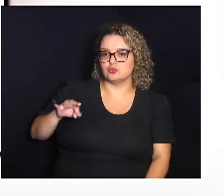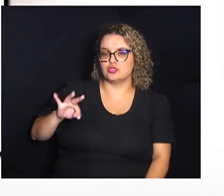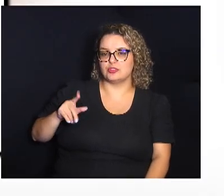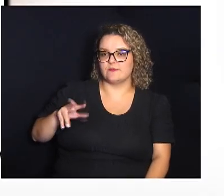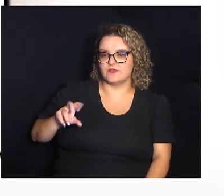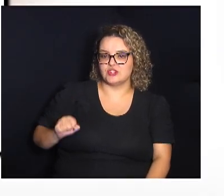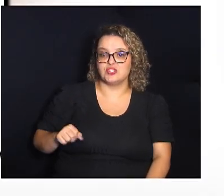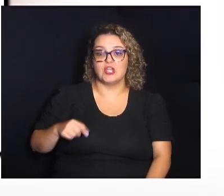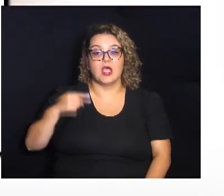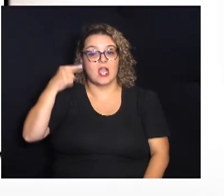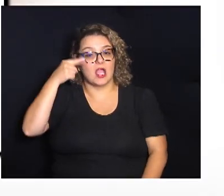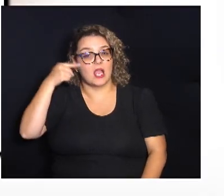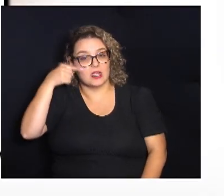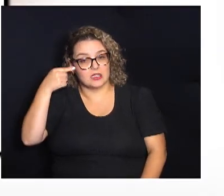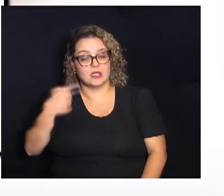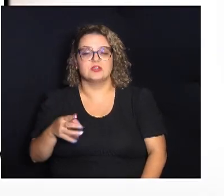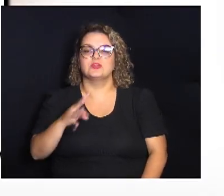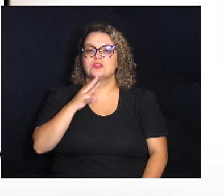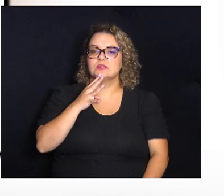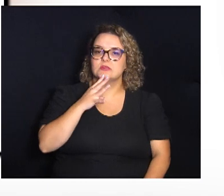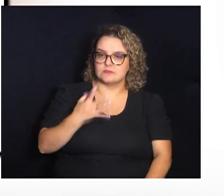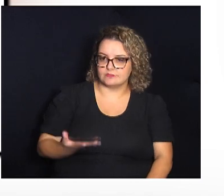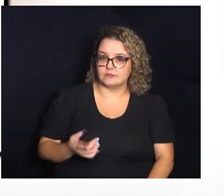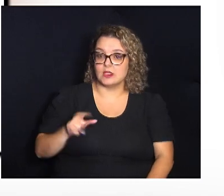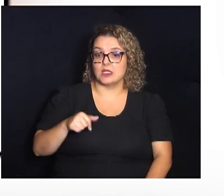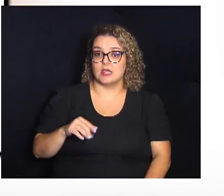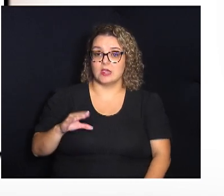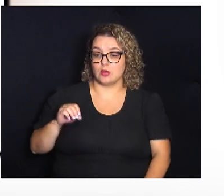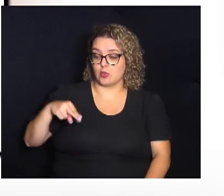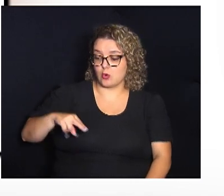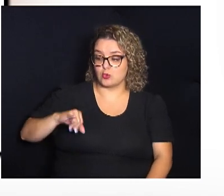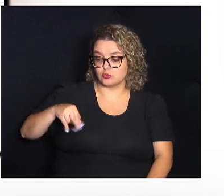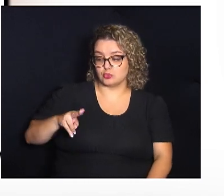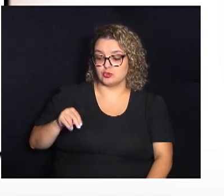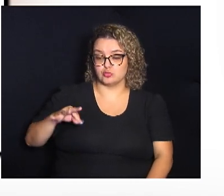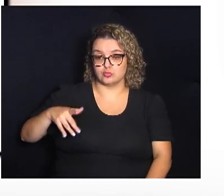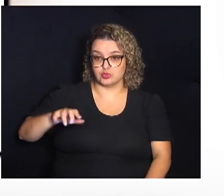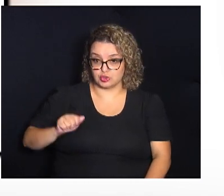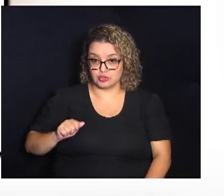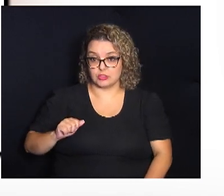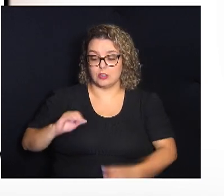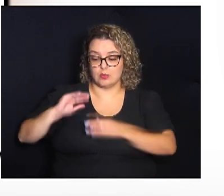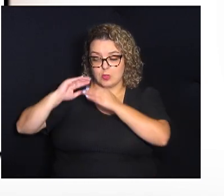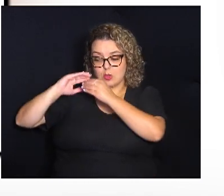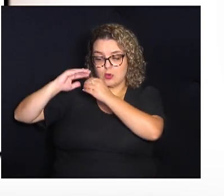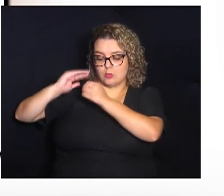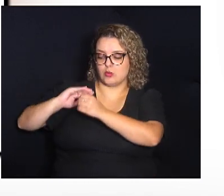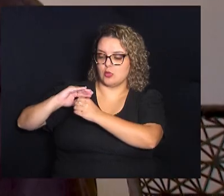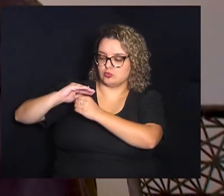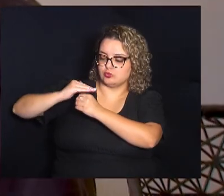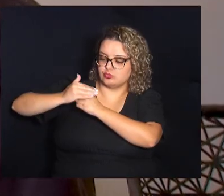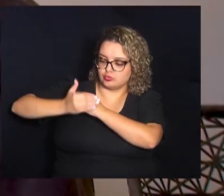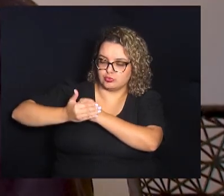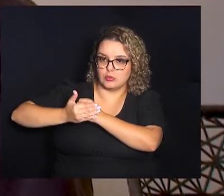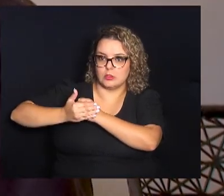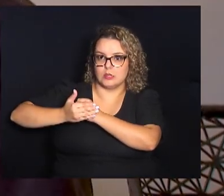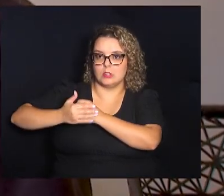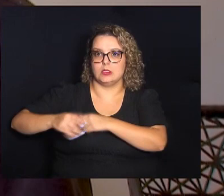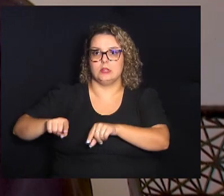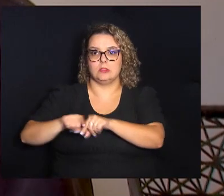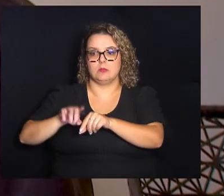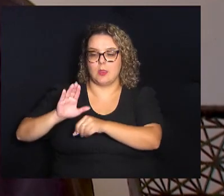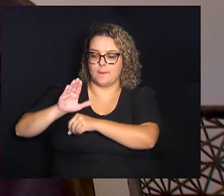conjuntivite alérgica sazonal, que é uma inflamação da conjuntiva, a membrana que reveste o globo ocular e as pálpebras. O que eu tenho